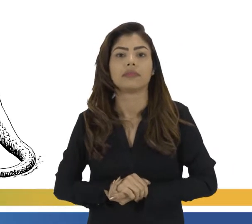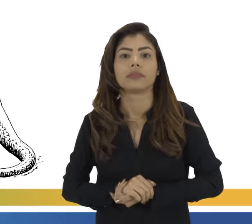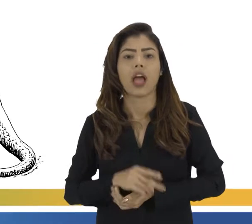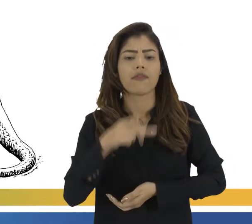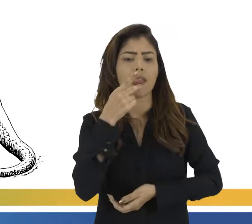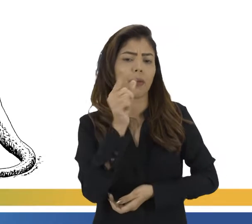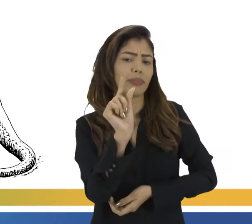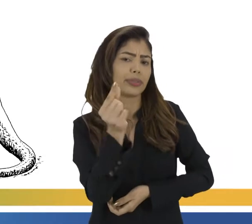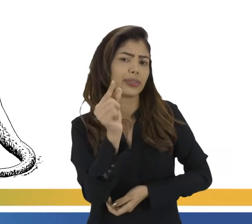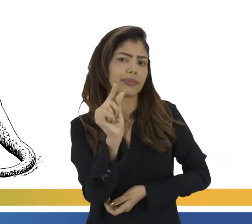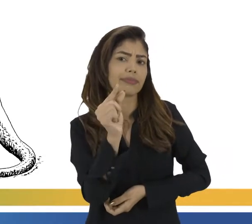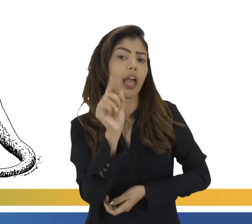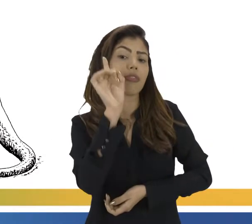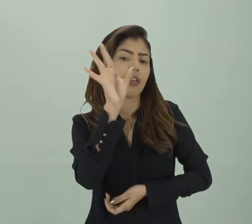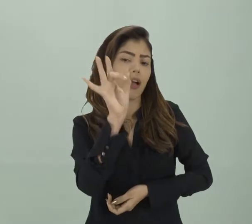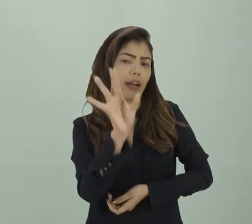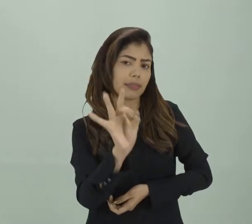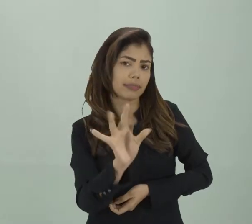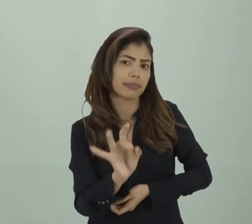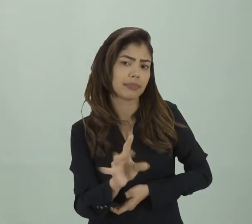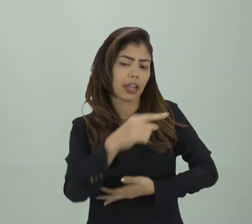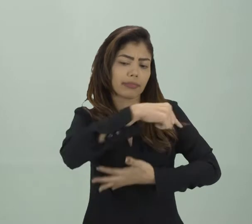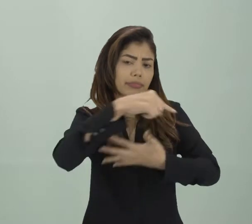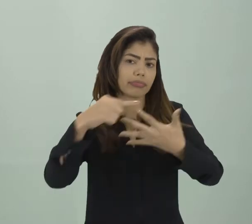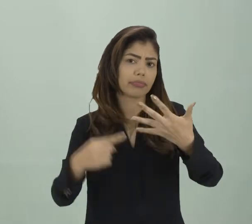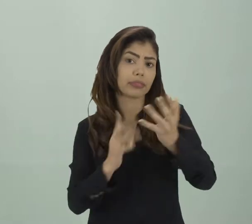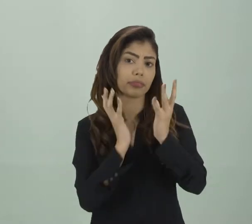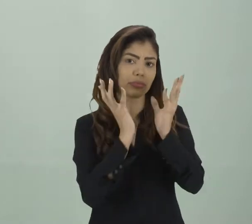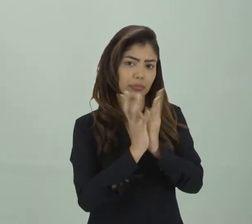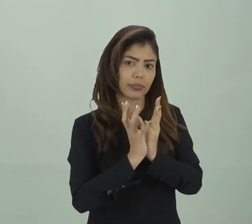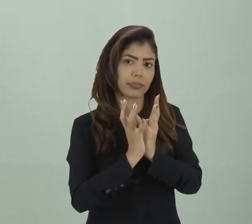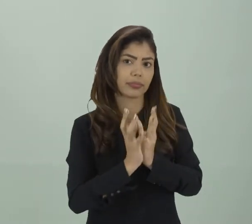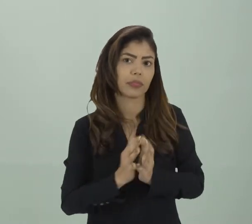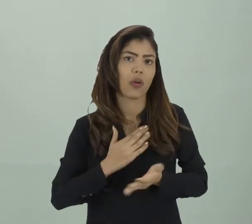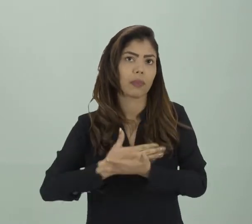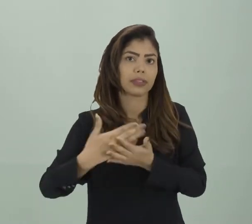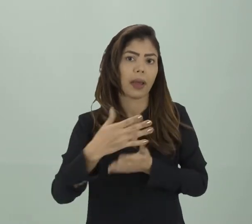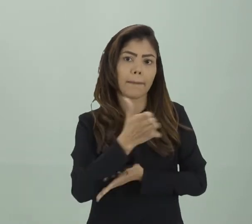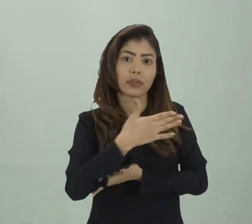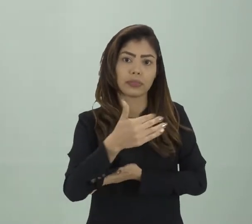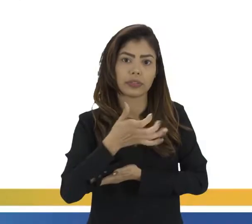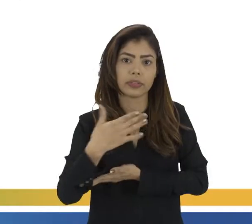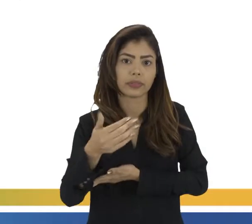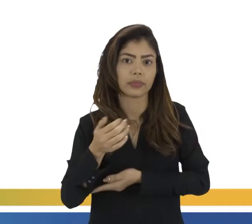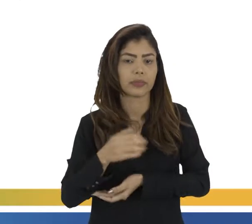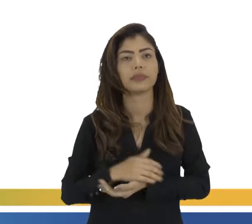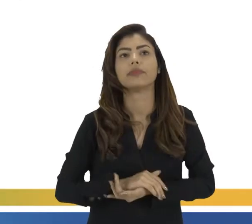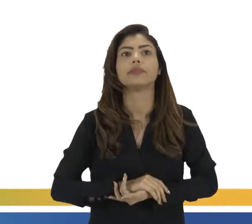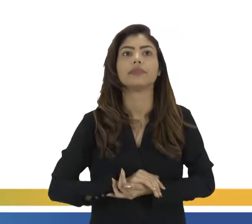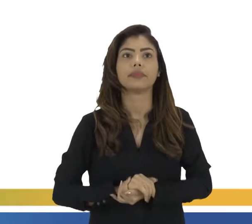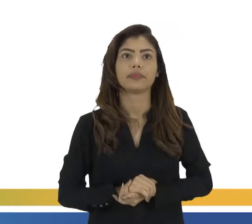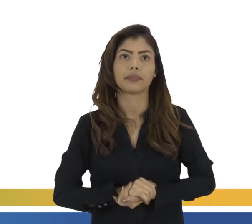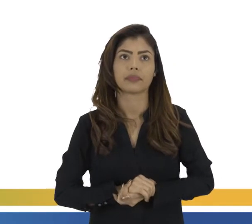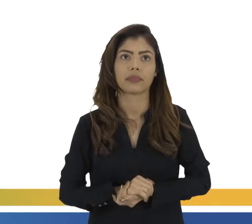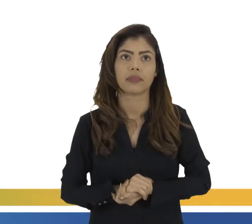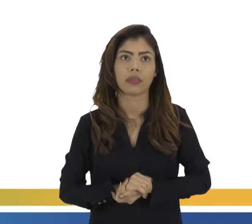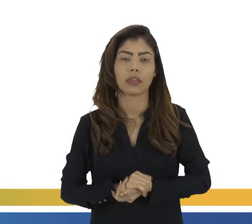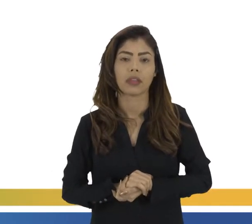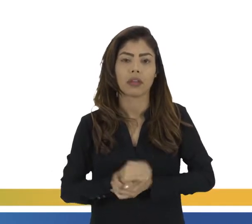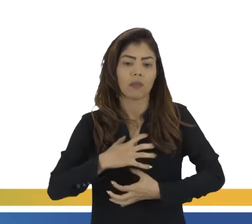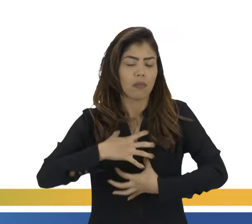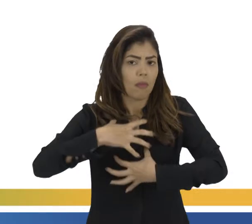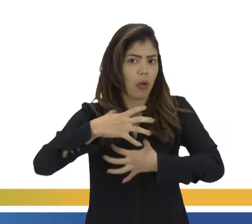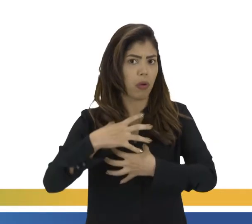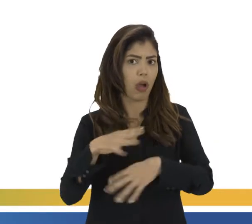Vamos falar um pouco de cada um desses grupos. Nós vamos começar pelos peixes. Vamos lá, galera. Respiração